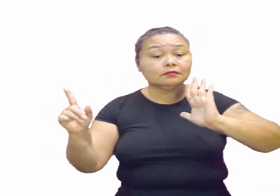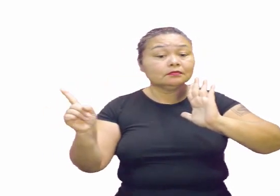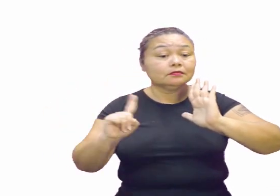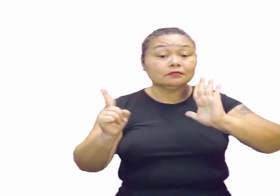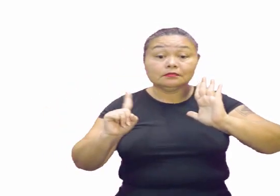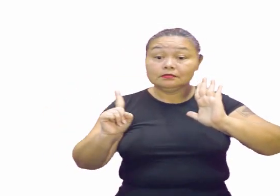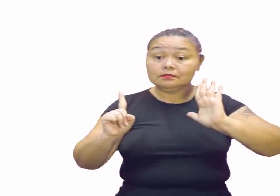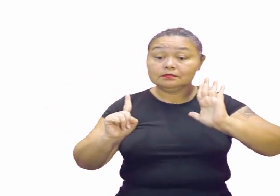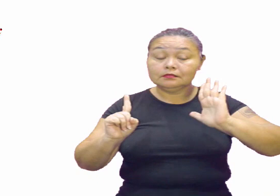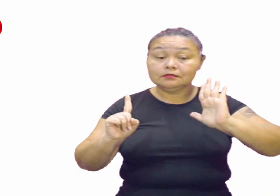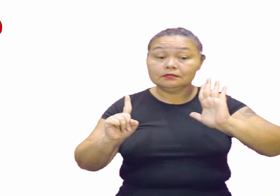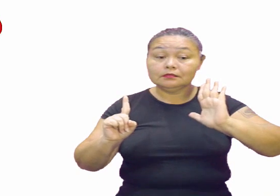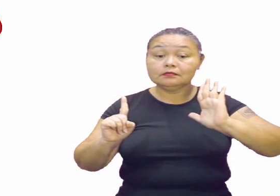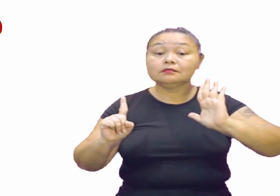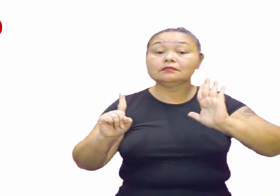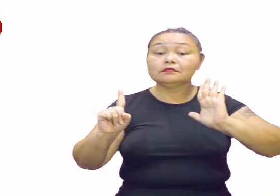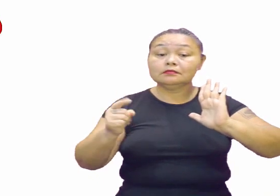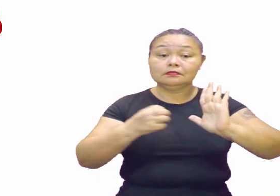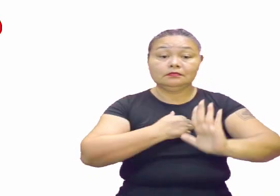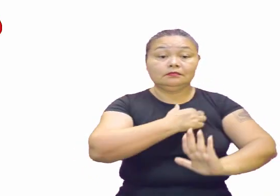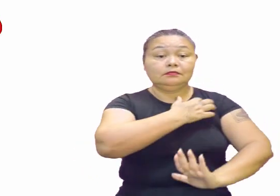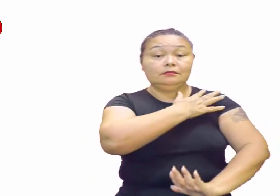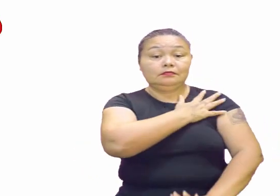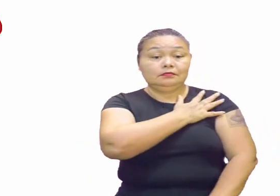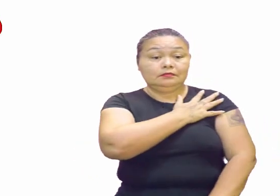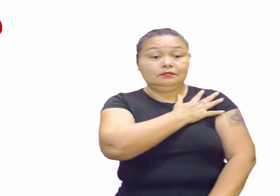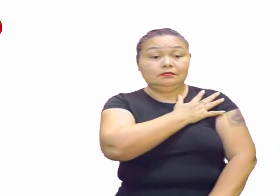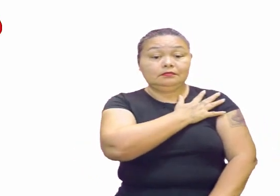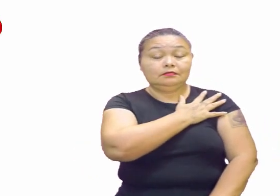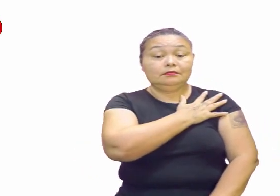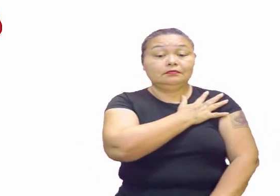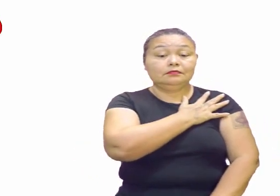é à toa que o Marechal